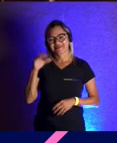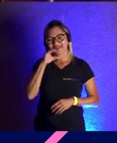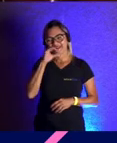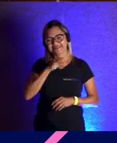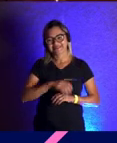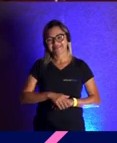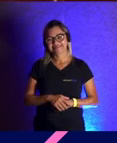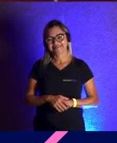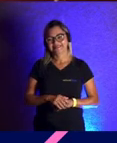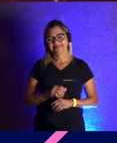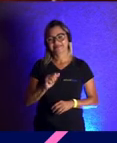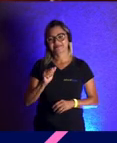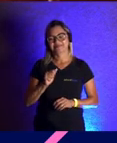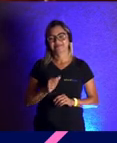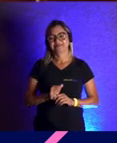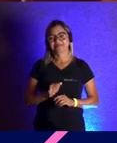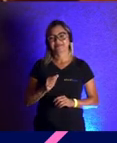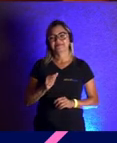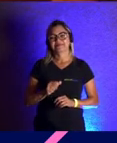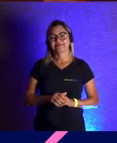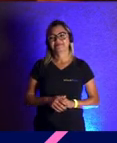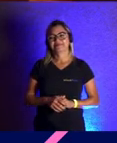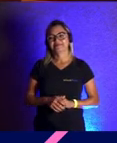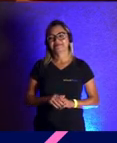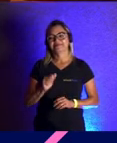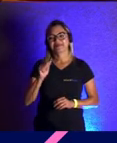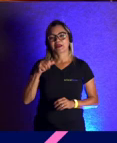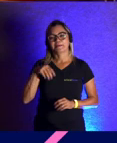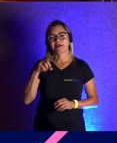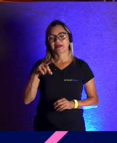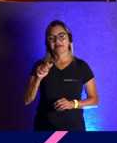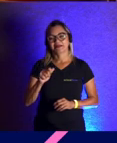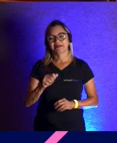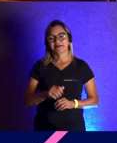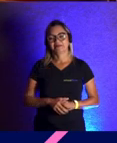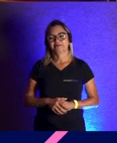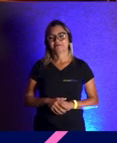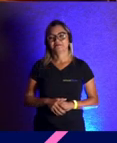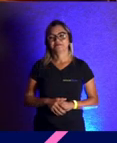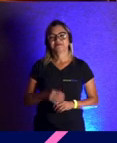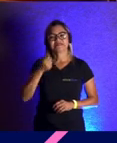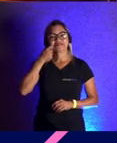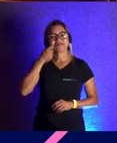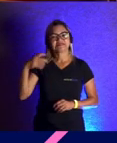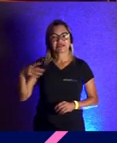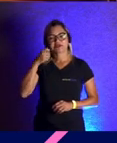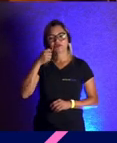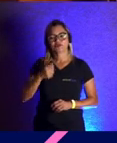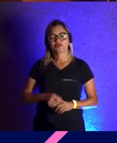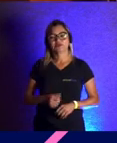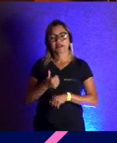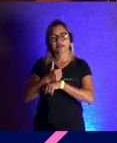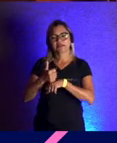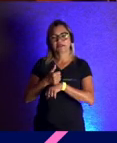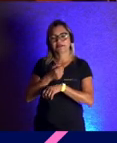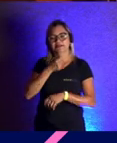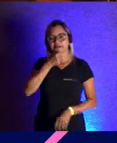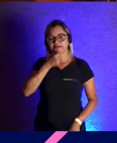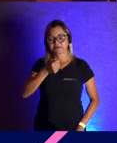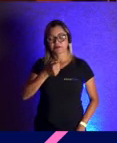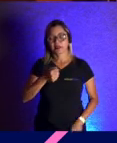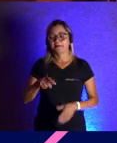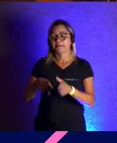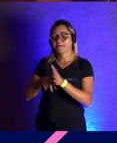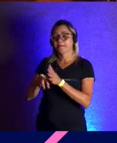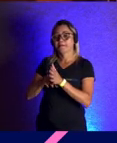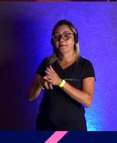Amanda, tem uma pergunta aqui da Armina Augusto, que é uma jornalista em Santos, e ela pergunta quais foram as fontes de pesquisa para